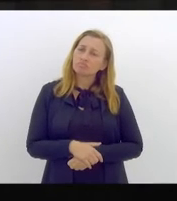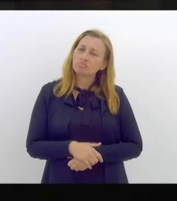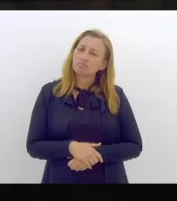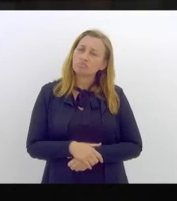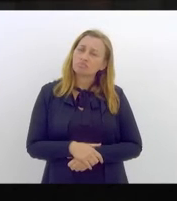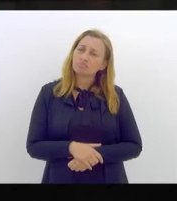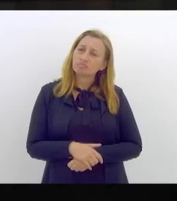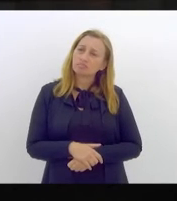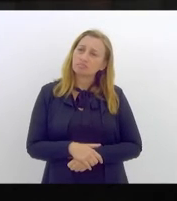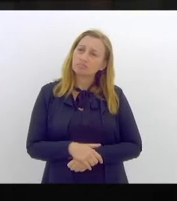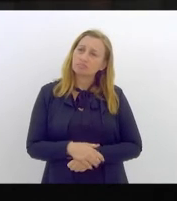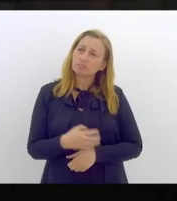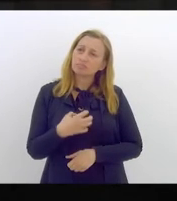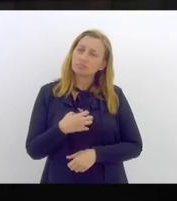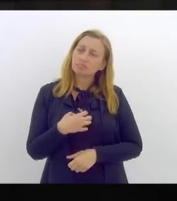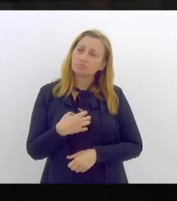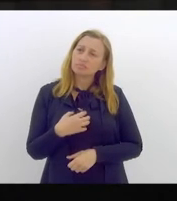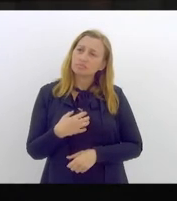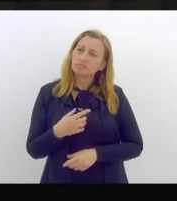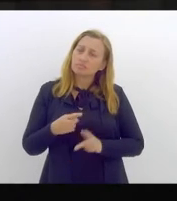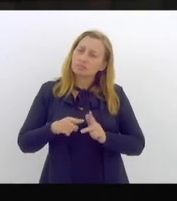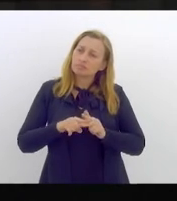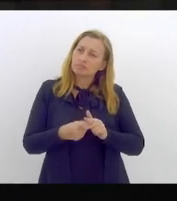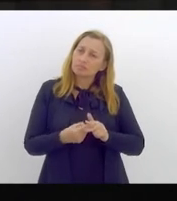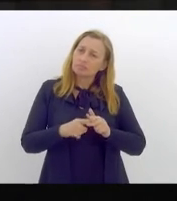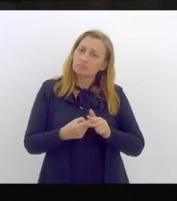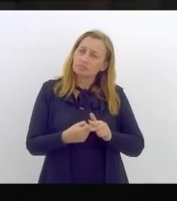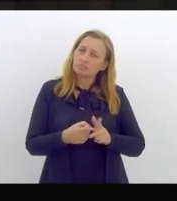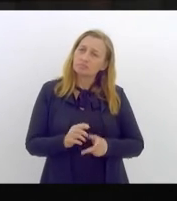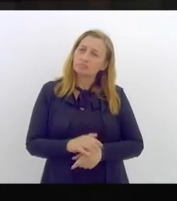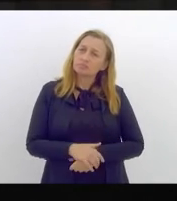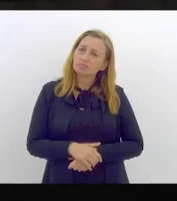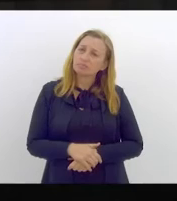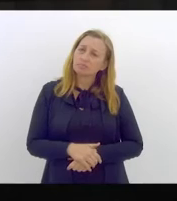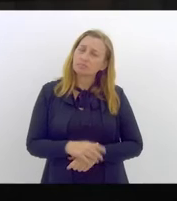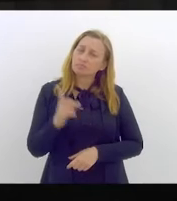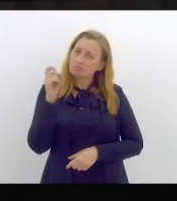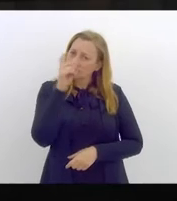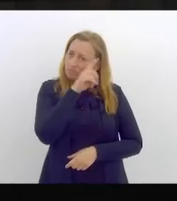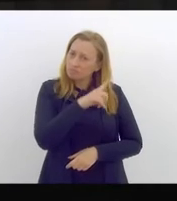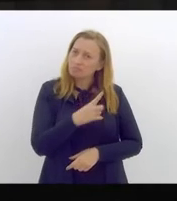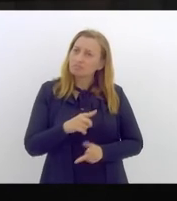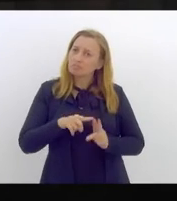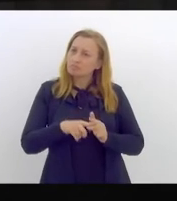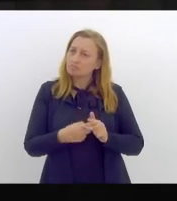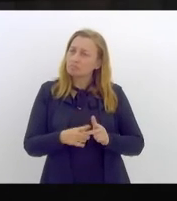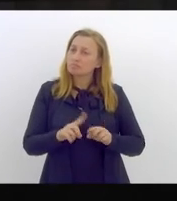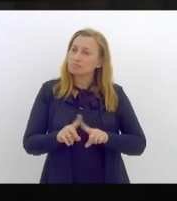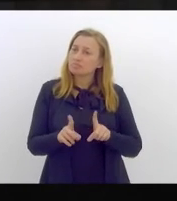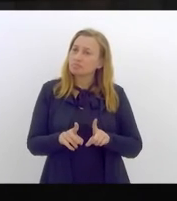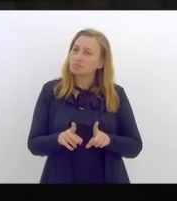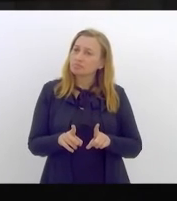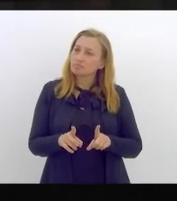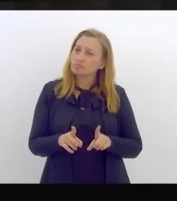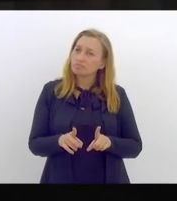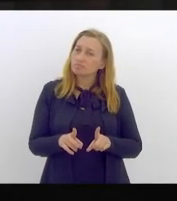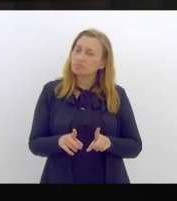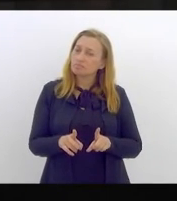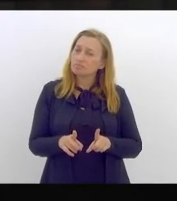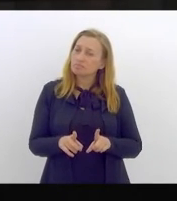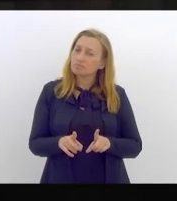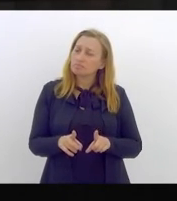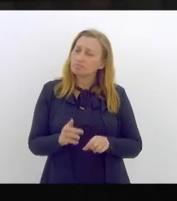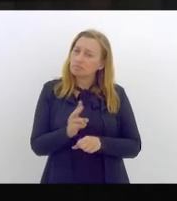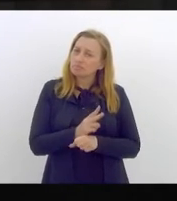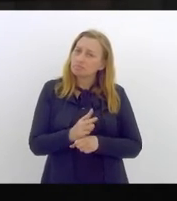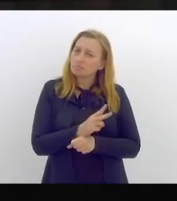aprofundada, no sentido de tentar aperfeiçoar. É meio difícil aperfeiçoar isso daqui, mas pelo menos nesta